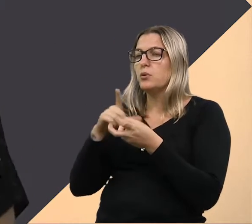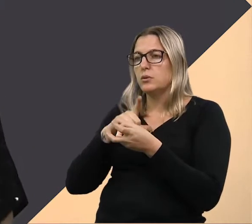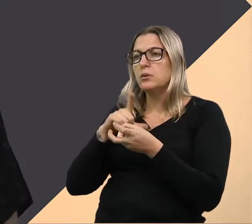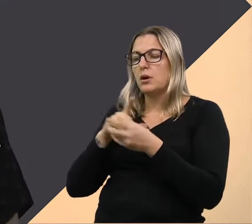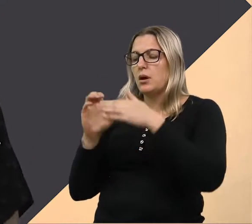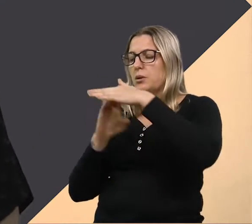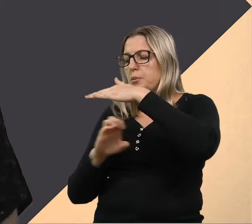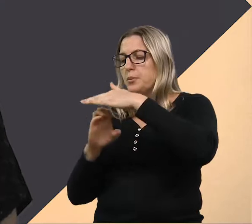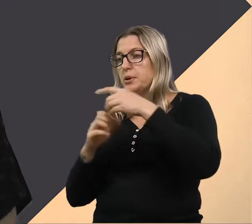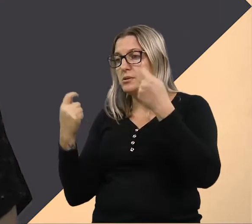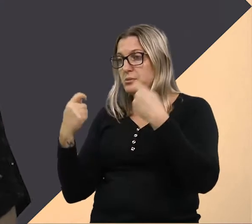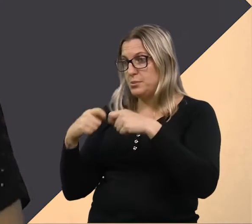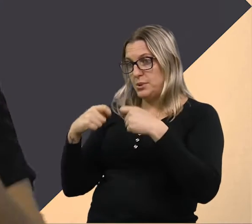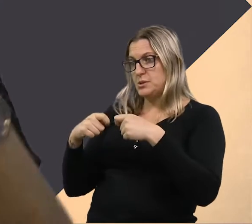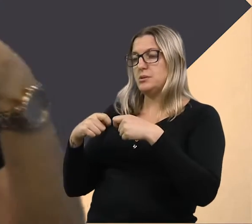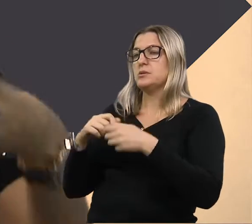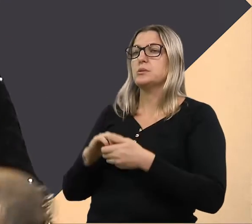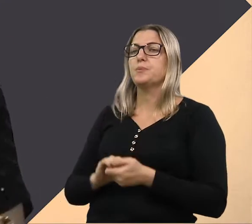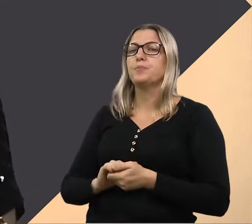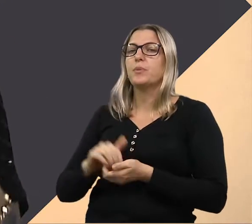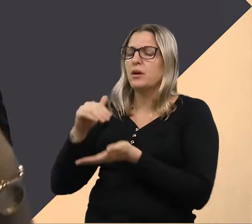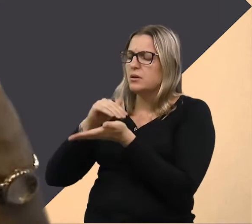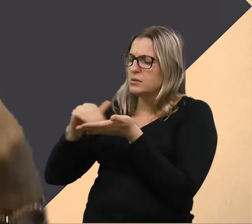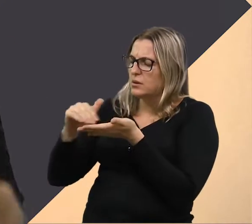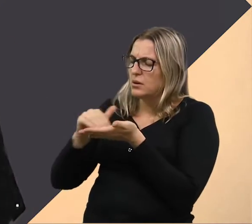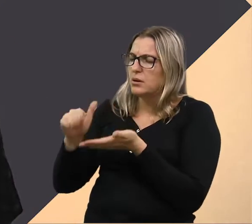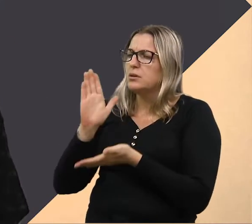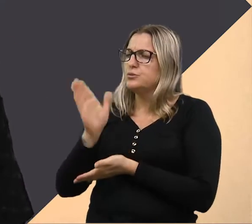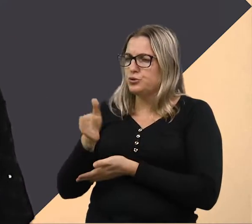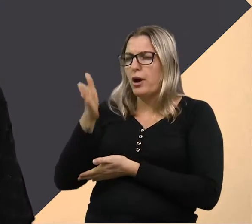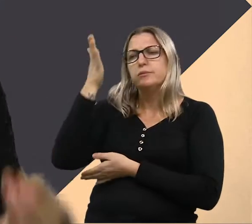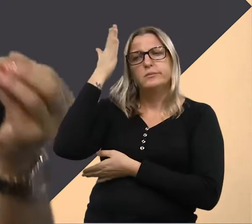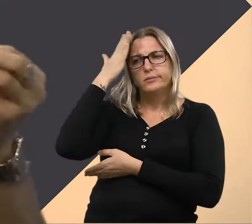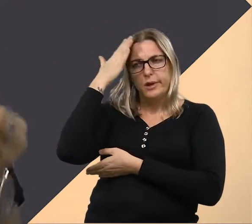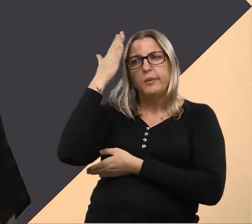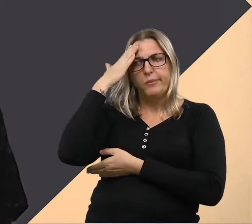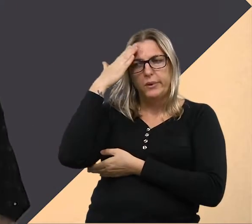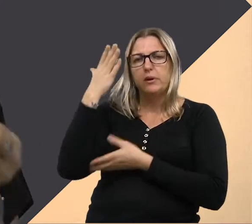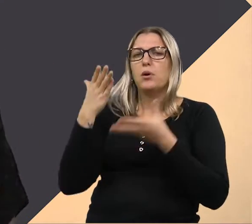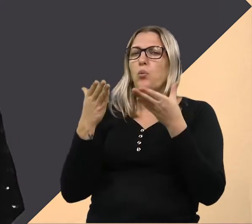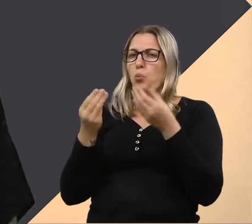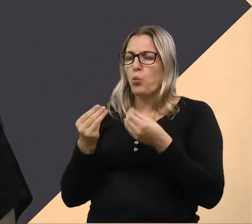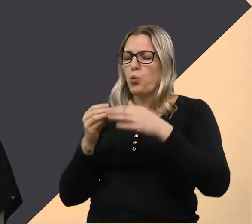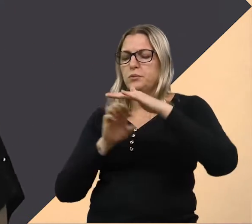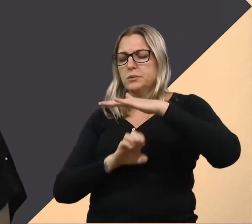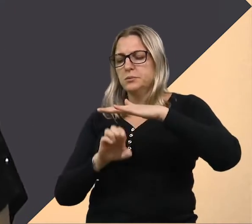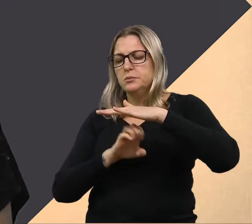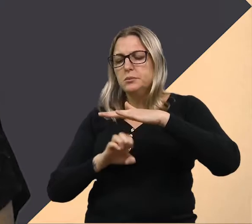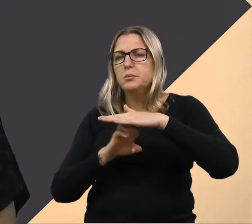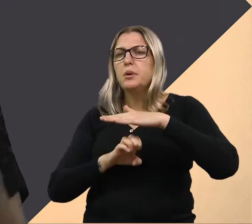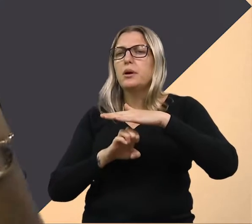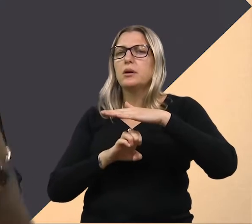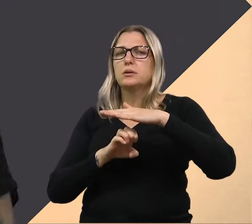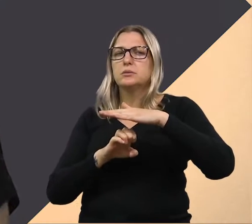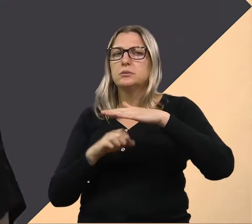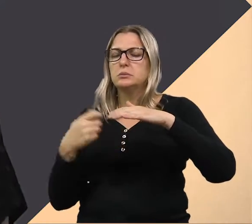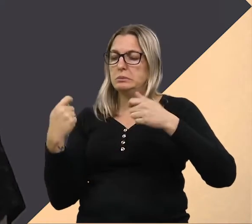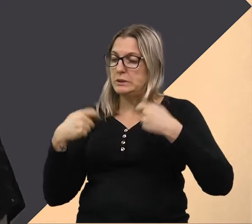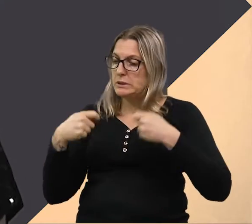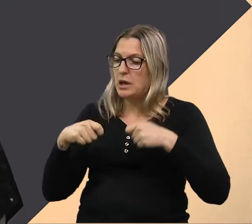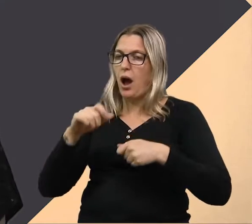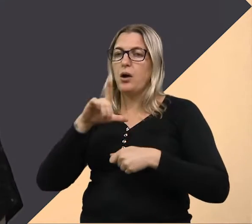tem uma procura grande por esse benefício a secretaria ela já tinha esse conhecimento de que muitos pequenos empresários